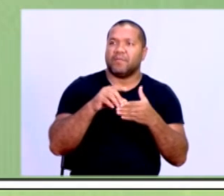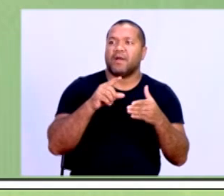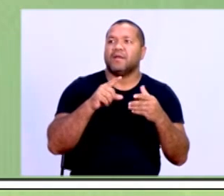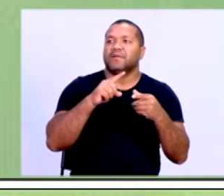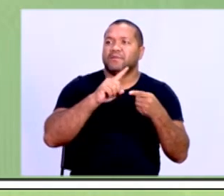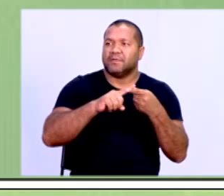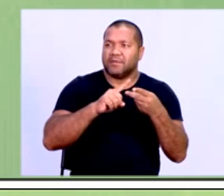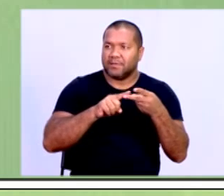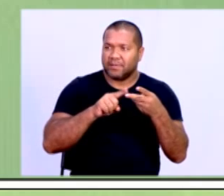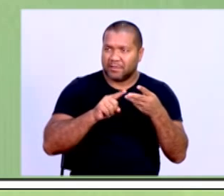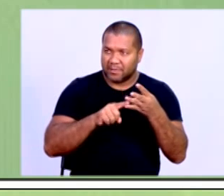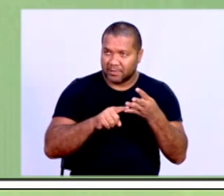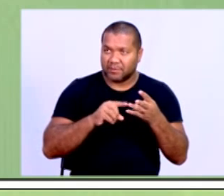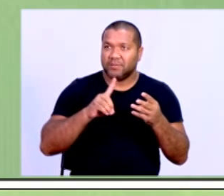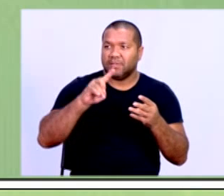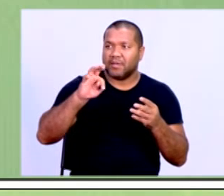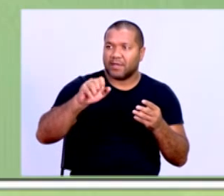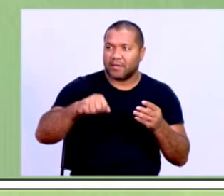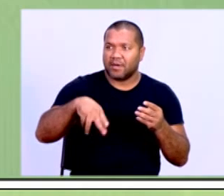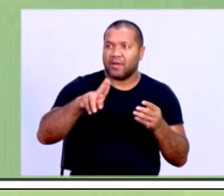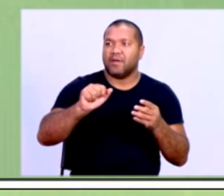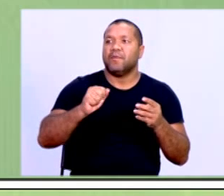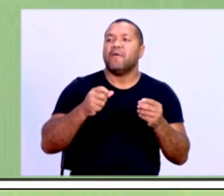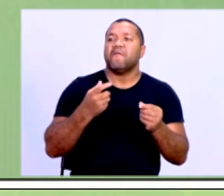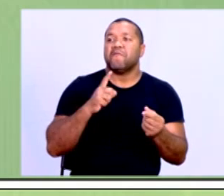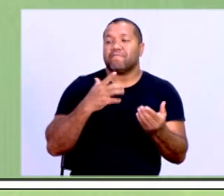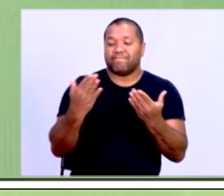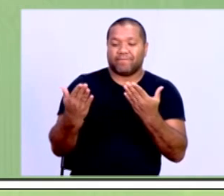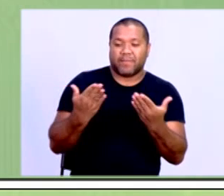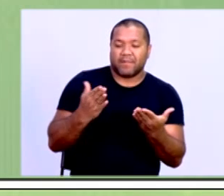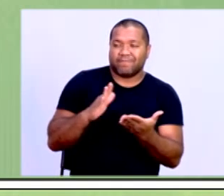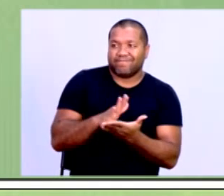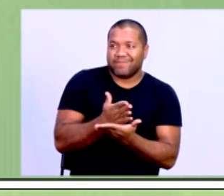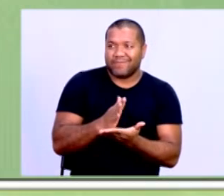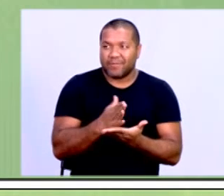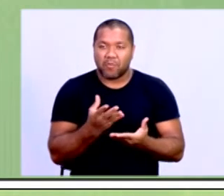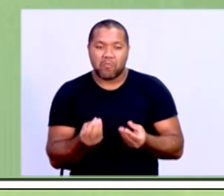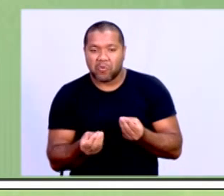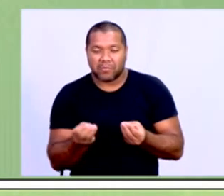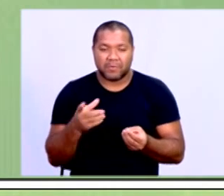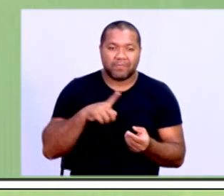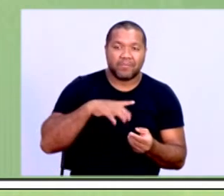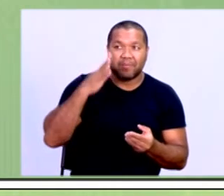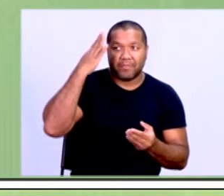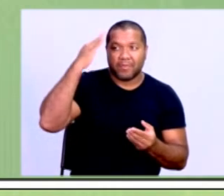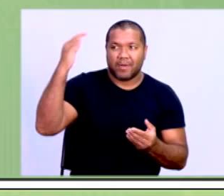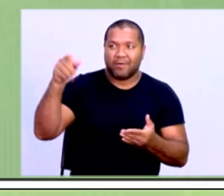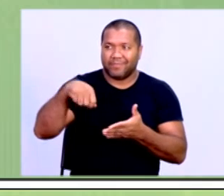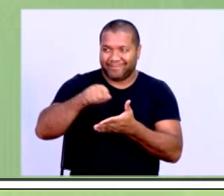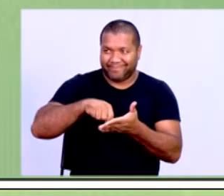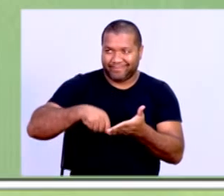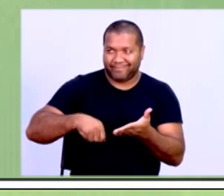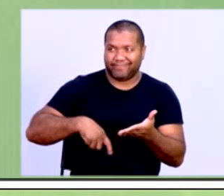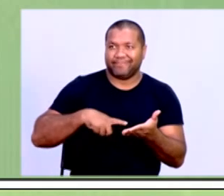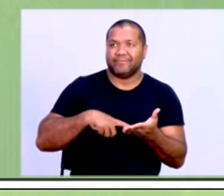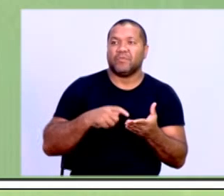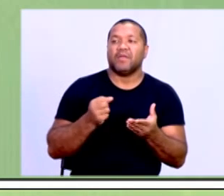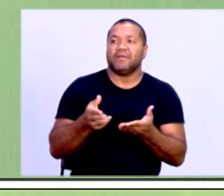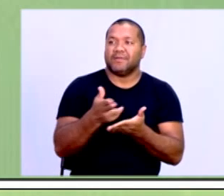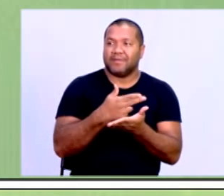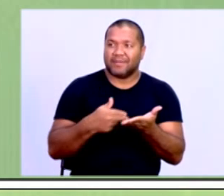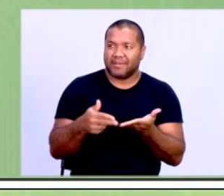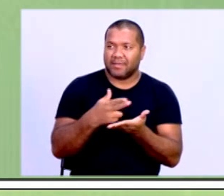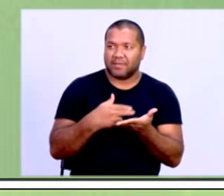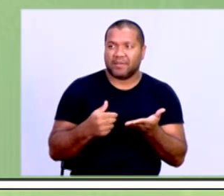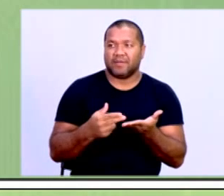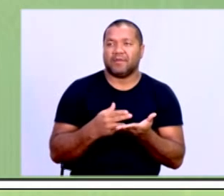fluxo de dados. Então, vai depender muito de autores também essas representações gráficas, tá, pessoal? A